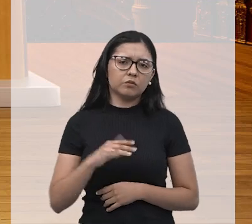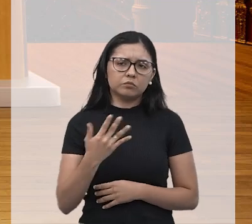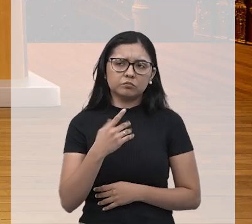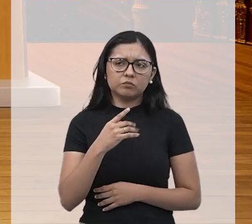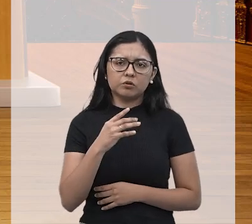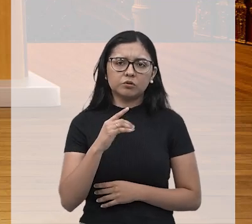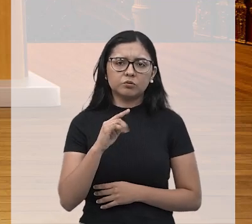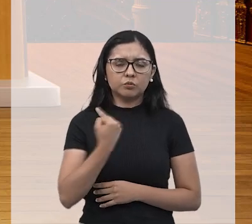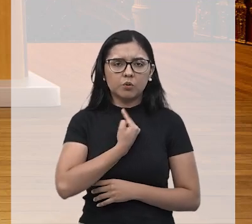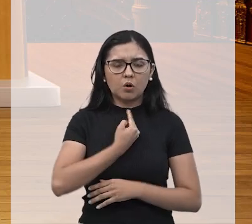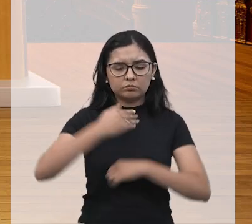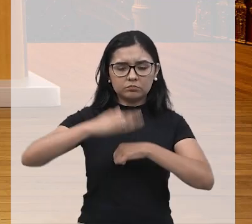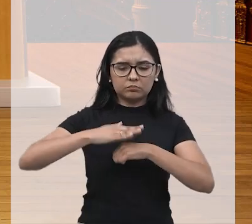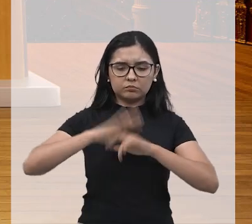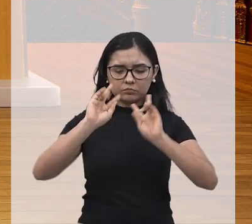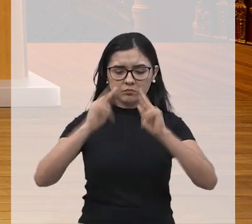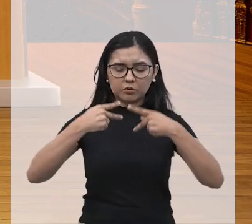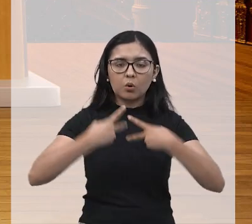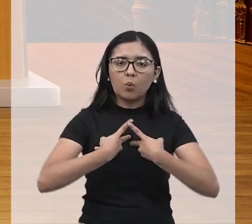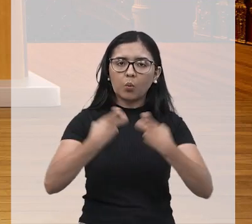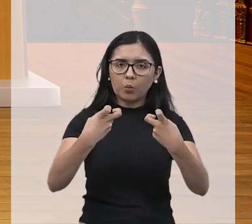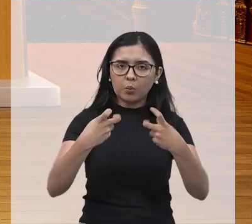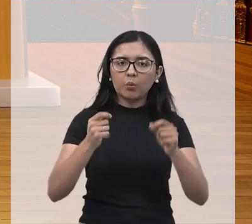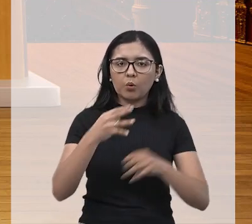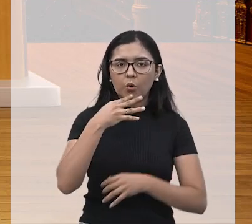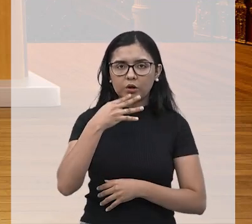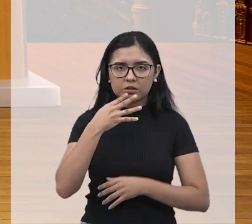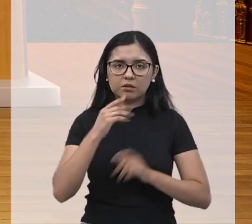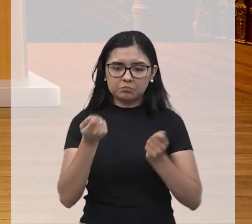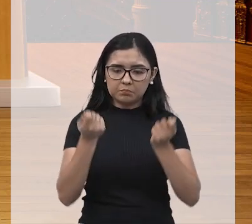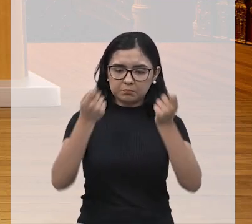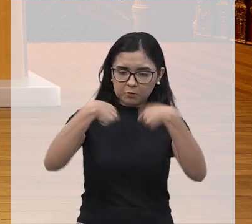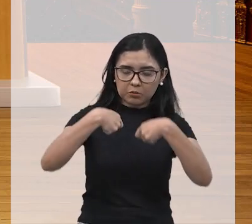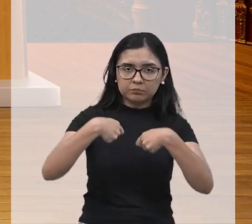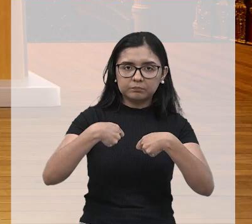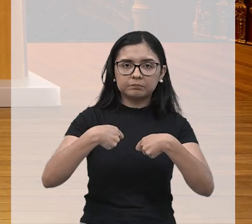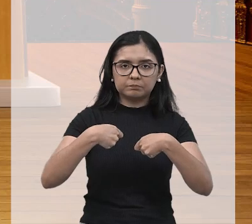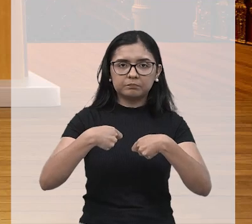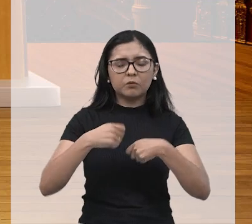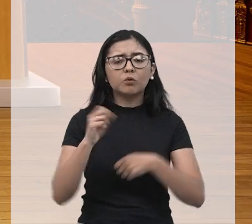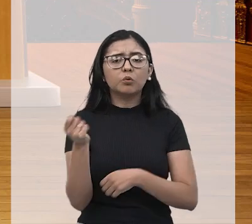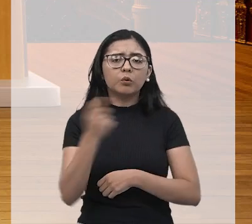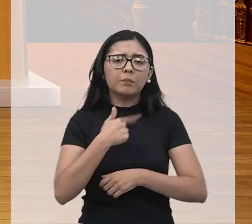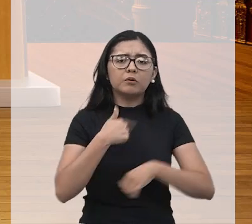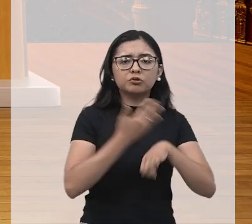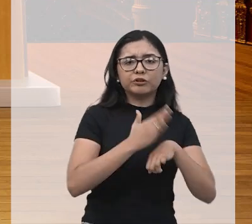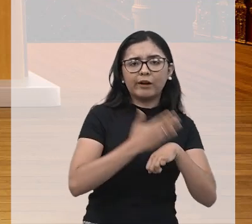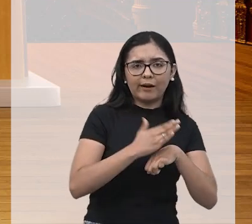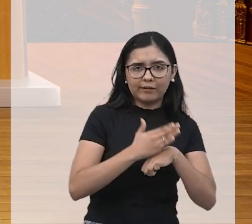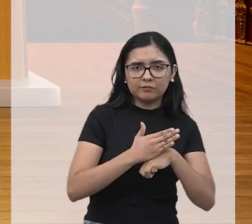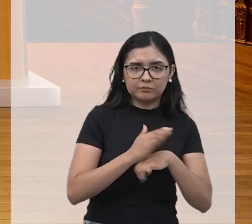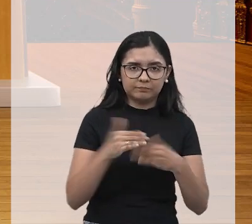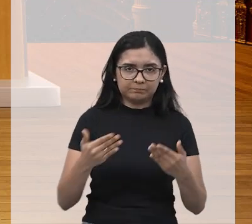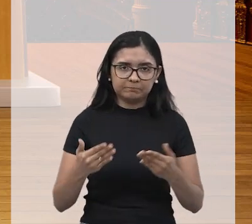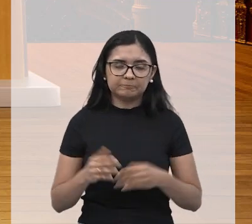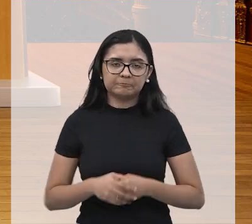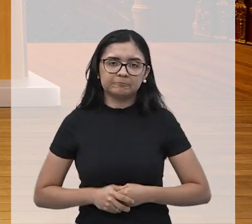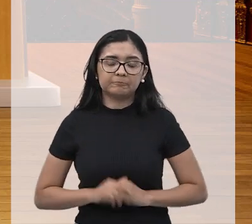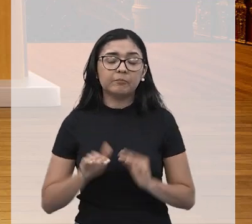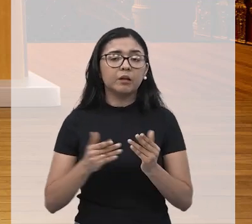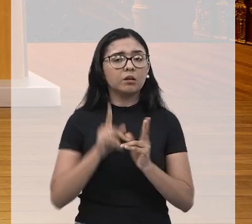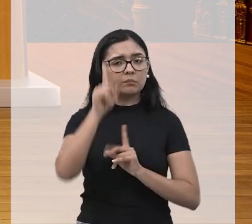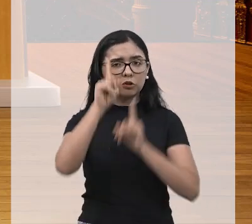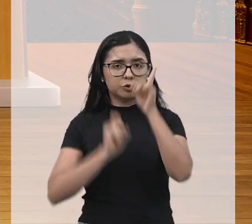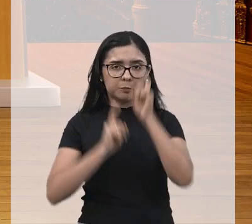pela consciência que temos das nossas possibilidades, do que pelo exercício muscular. Ou seja, essa